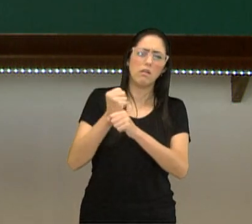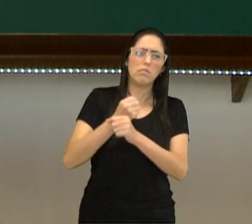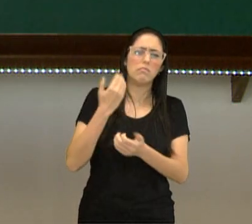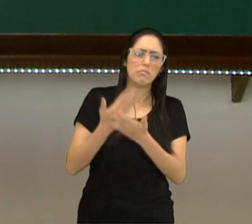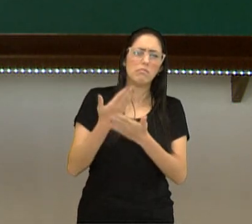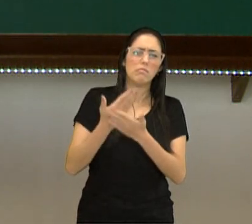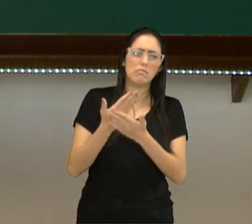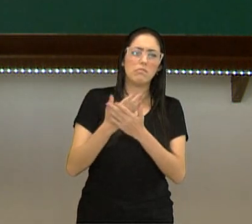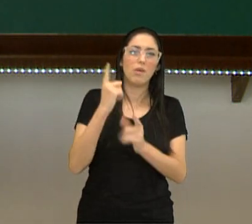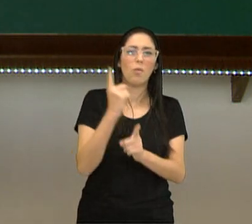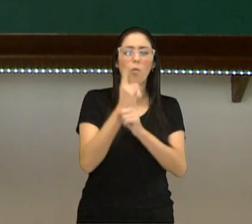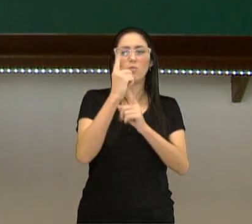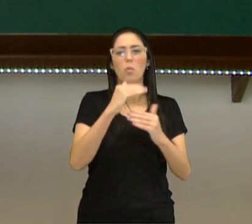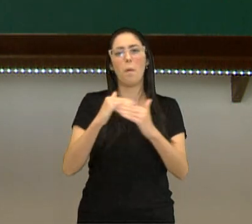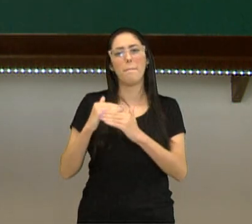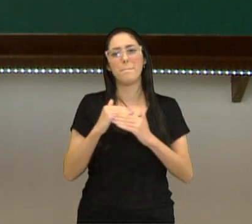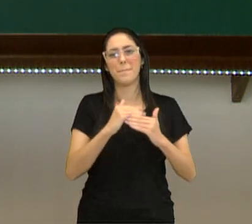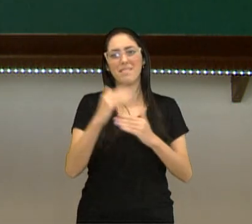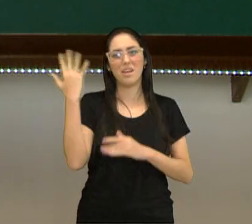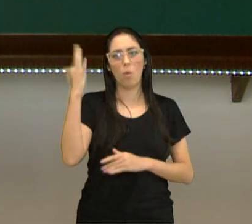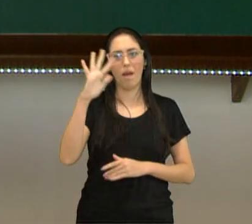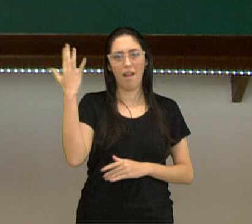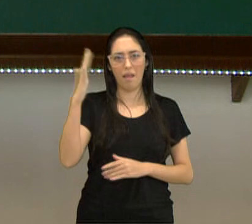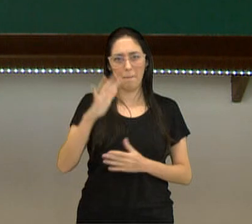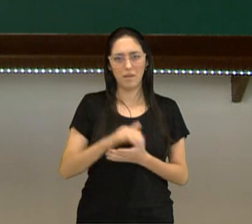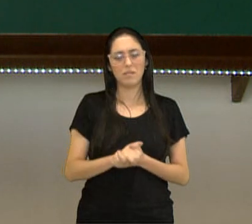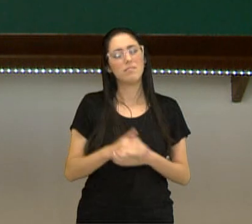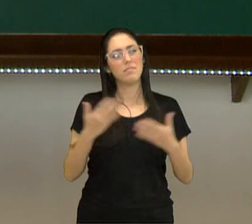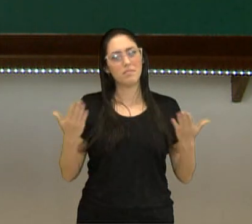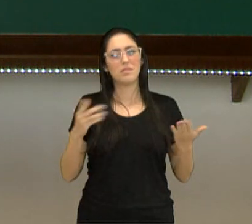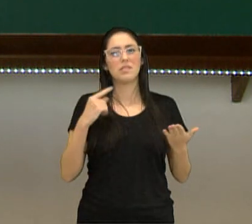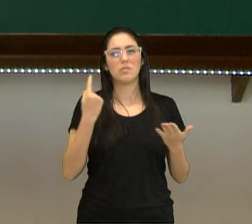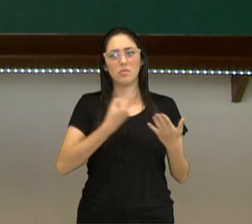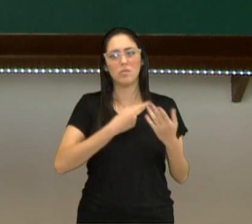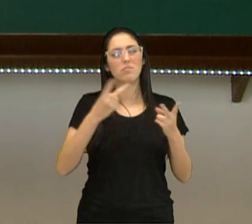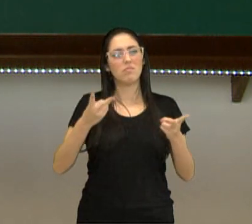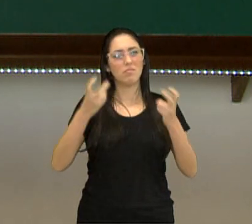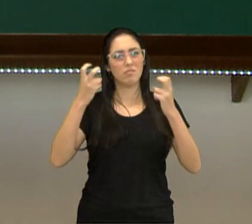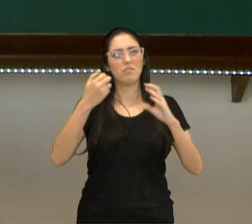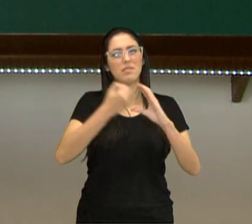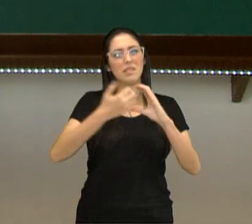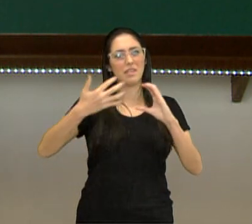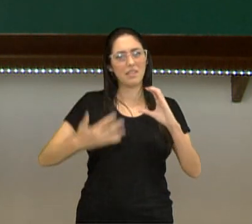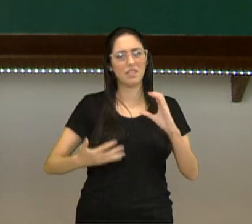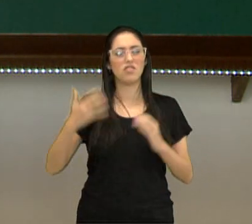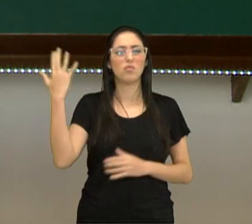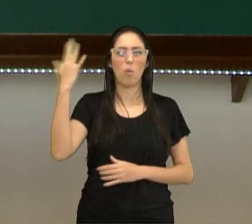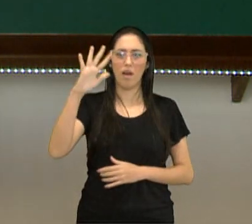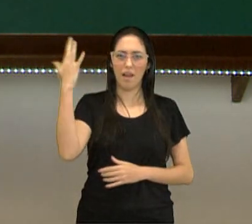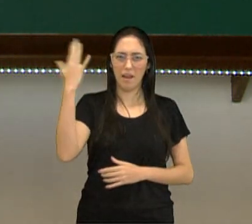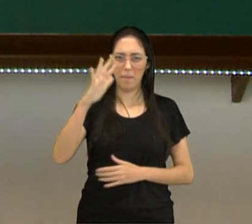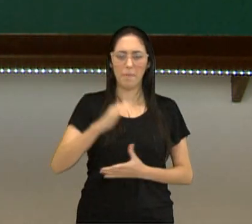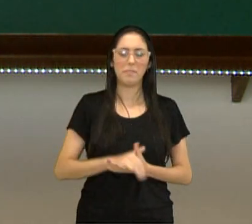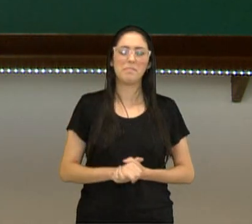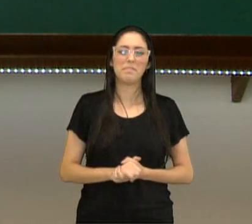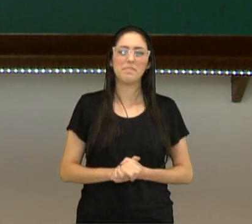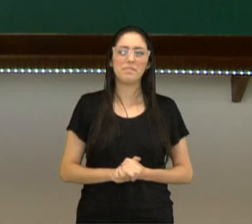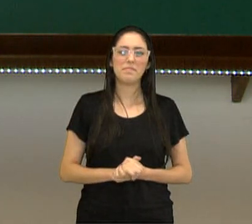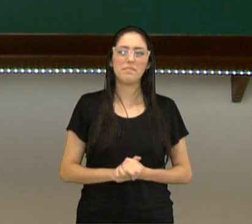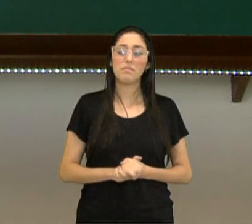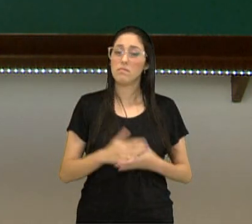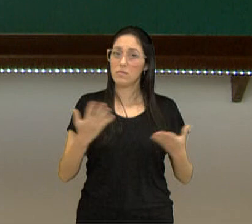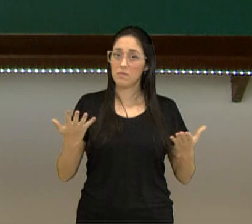um padrão climático. E aí a gente consegue definir características do clima do primeiro Planalto Paranaense. É claro que